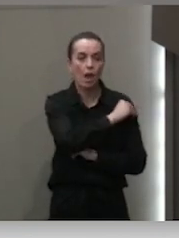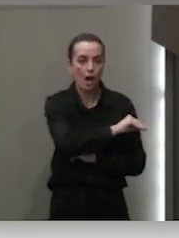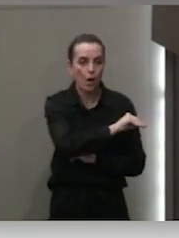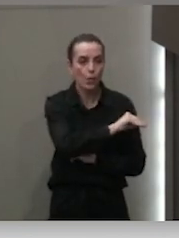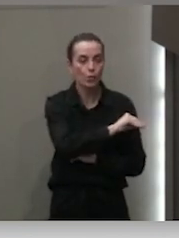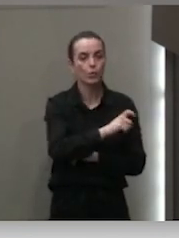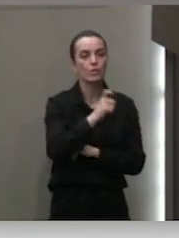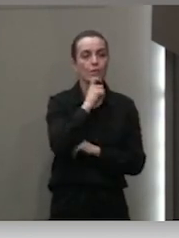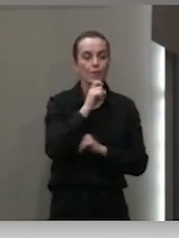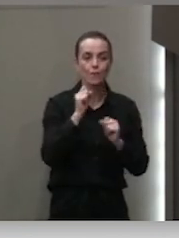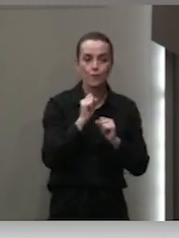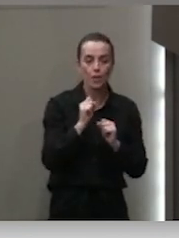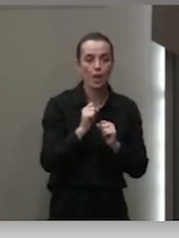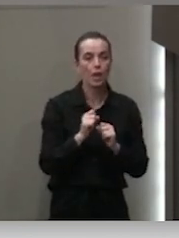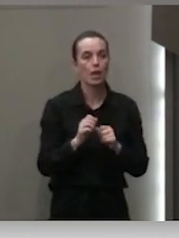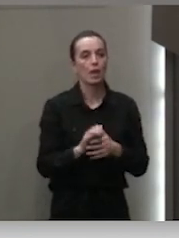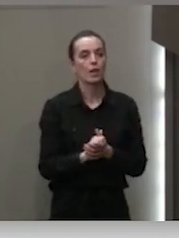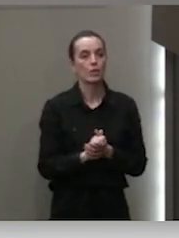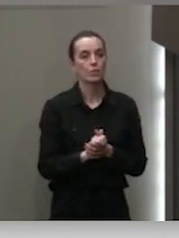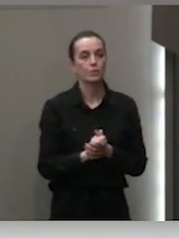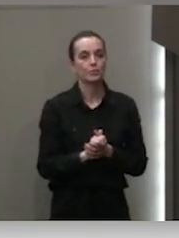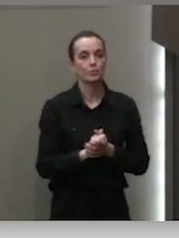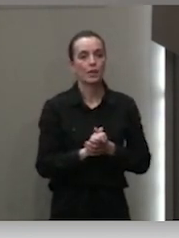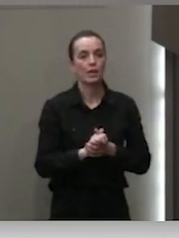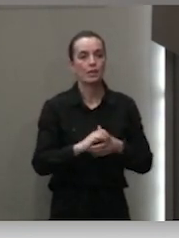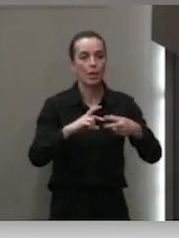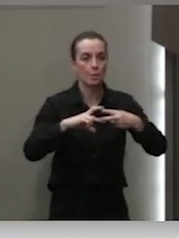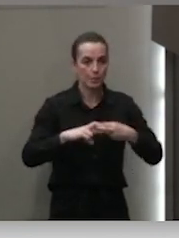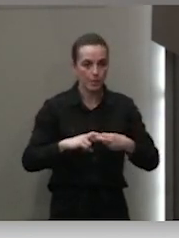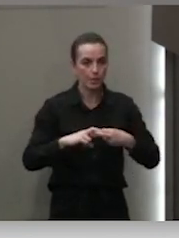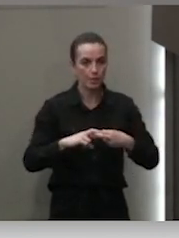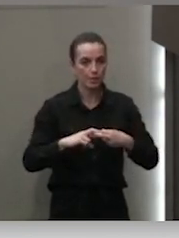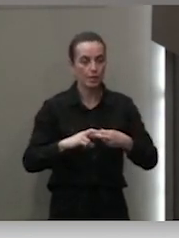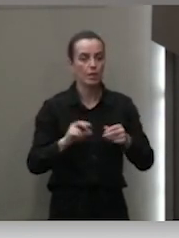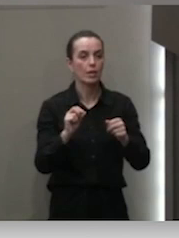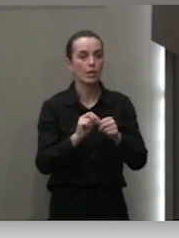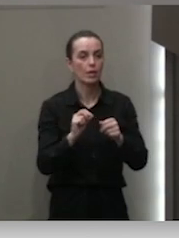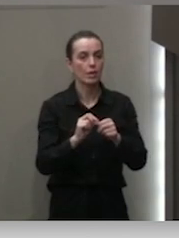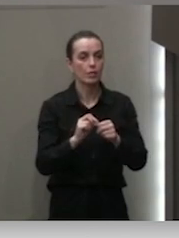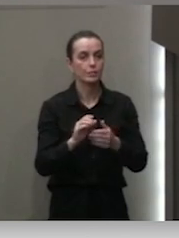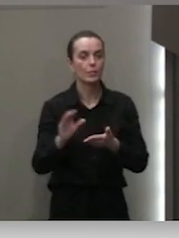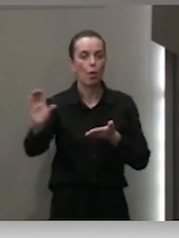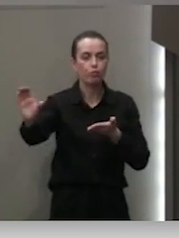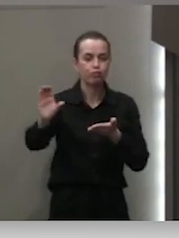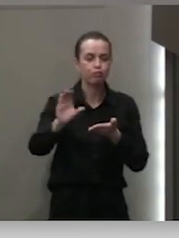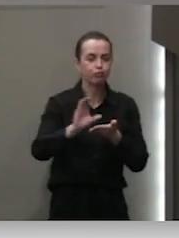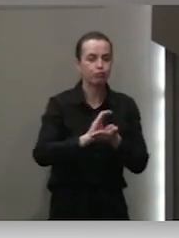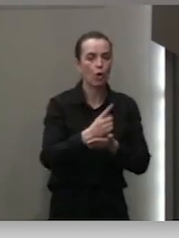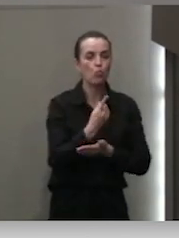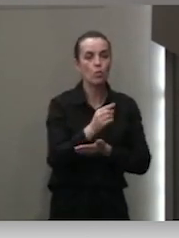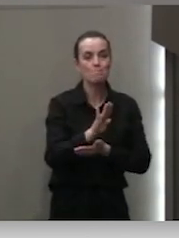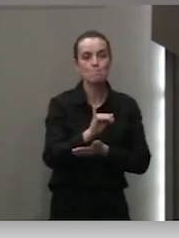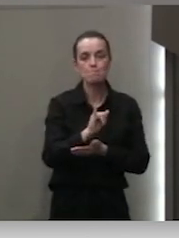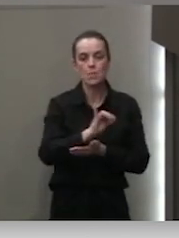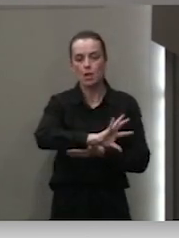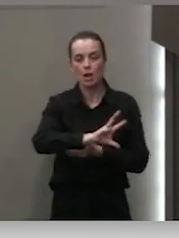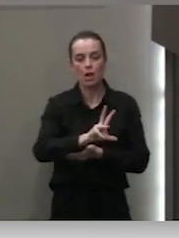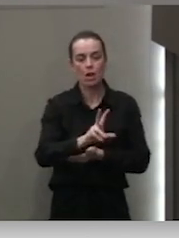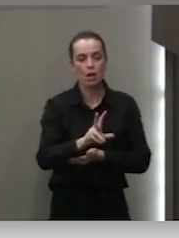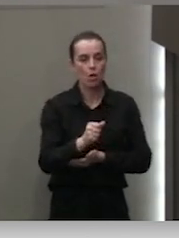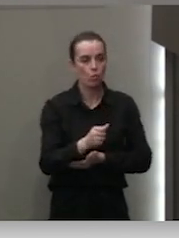bate vai fazer e que vai trazer pra economia de Passo Fundo 1 bilhão 100 milhões